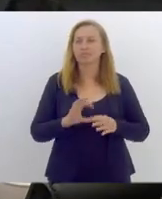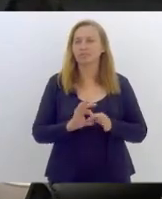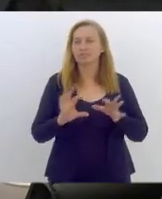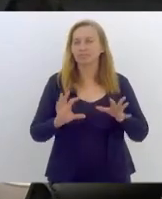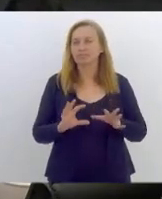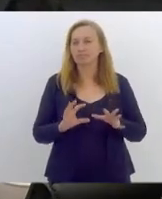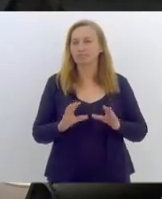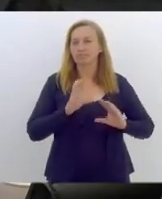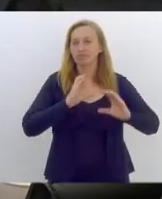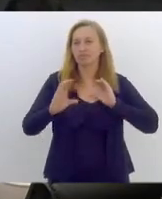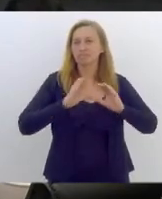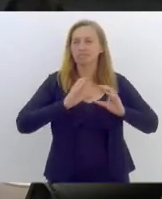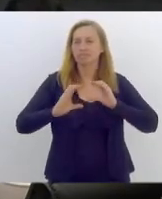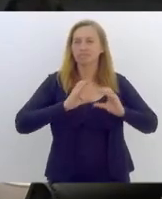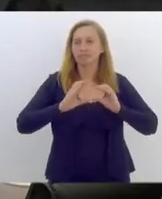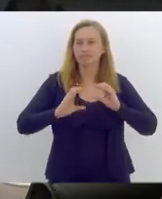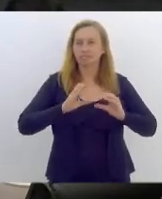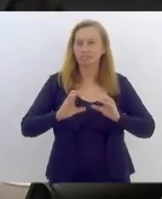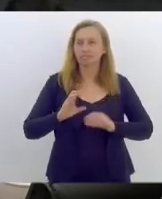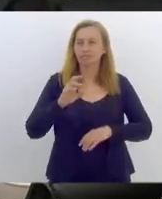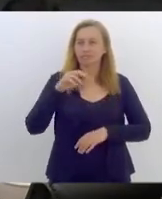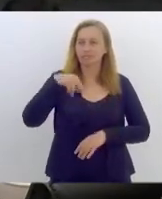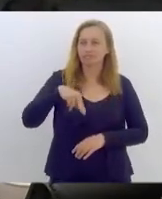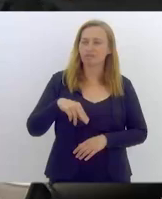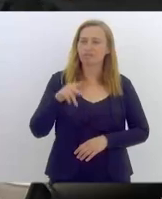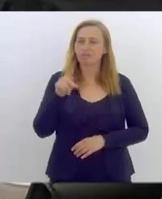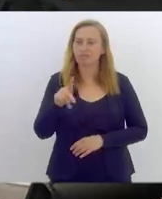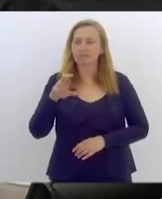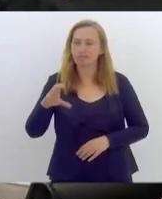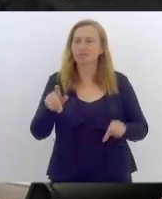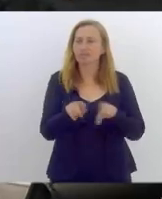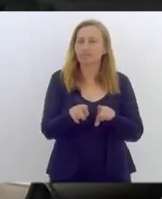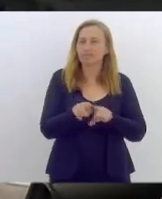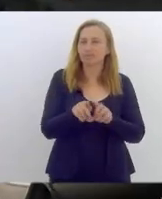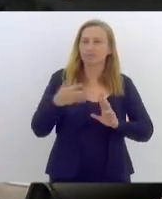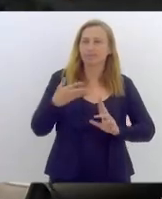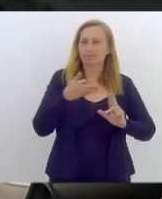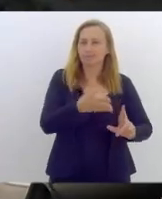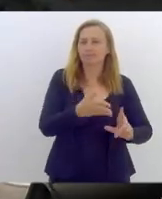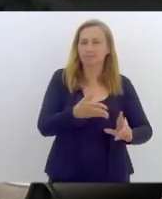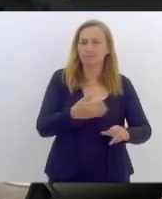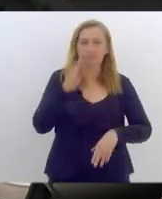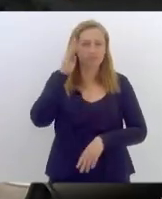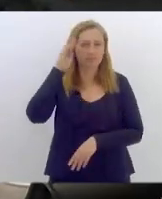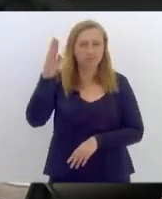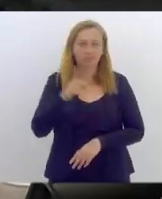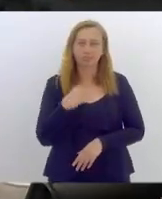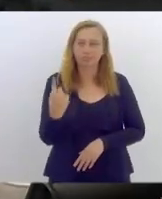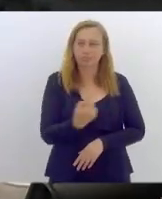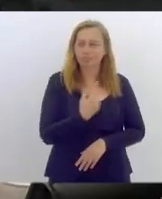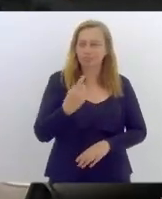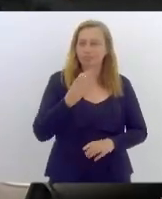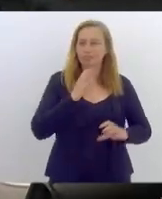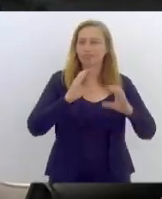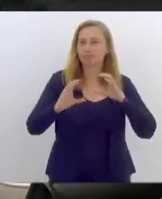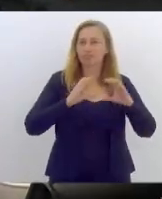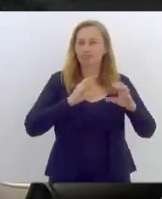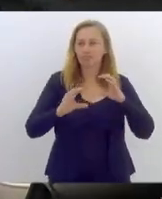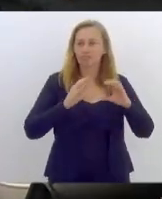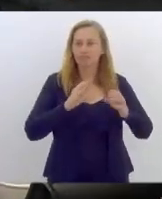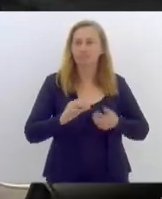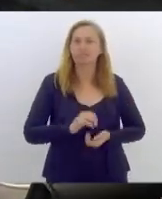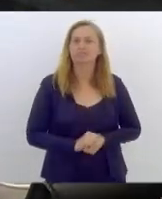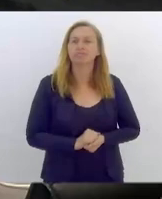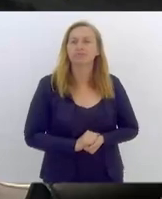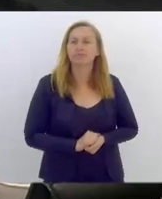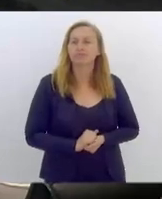democratização da comunicação, e o NPC também é uma referência fundamental para todos nós, comunicadores comunitários,